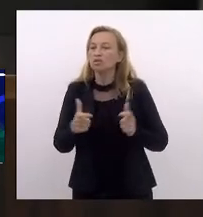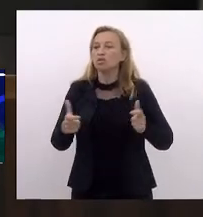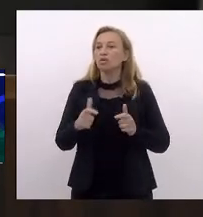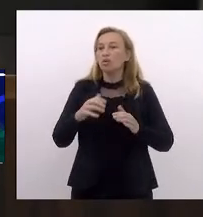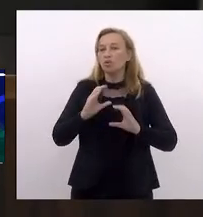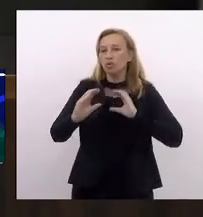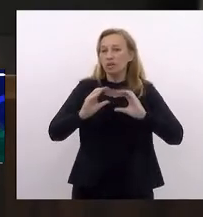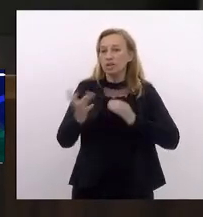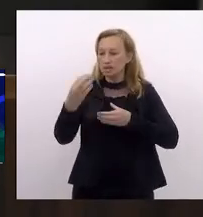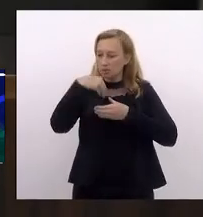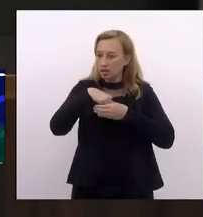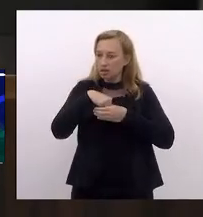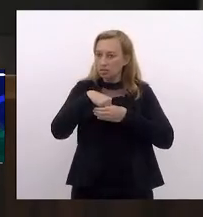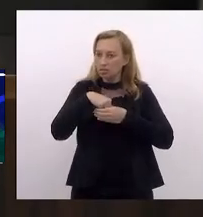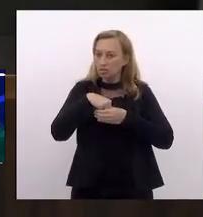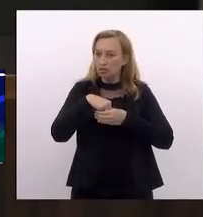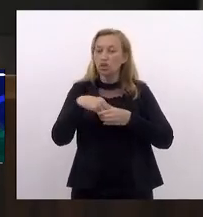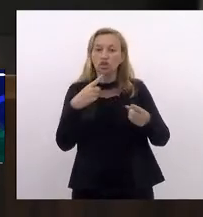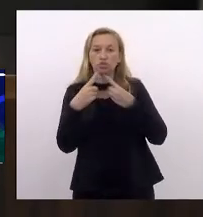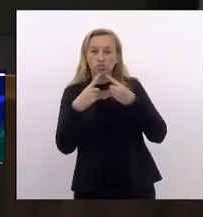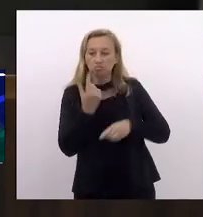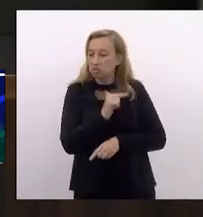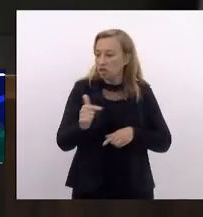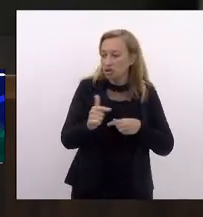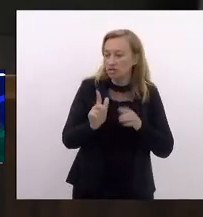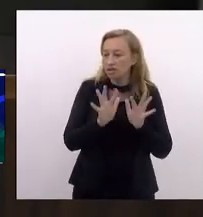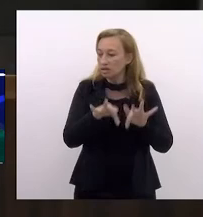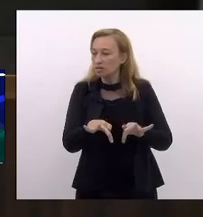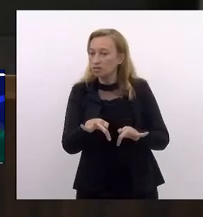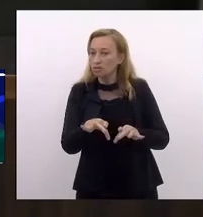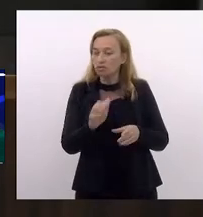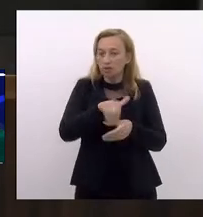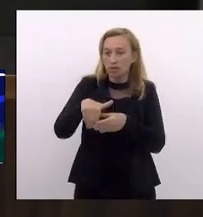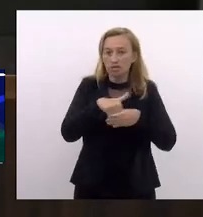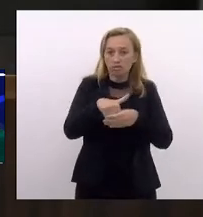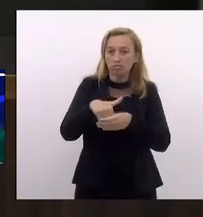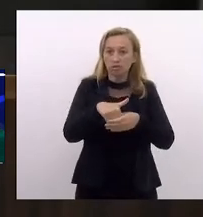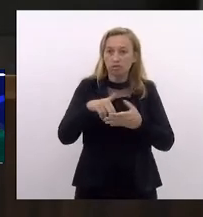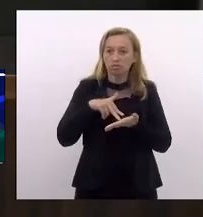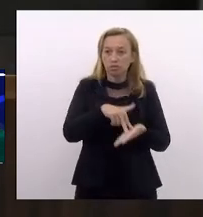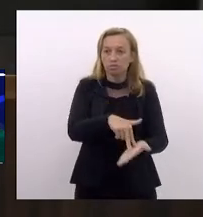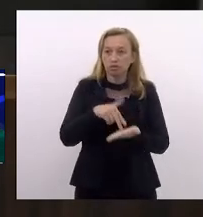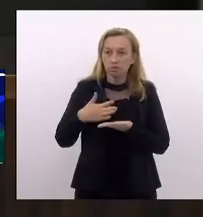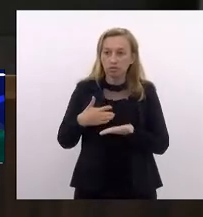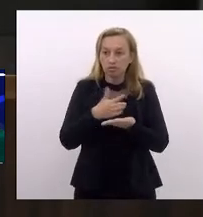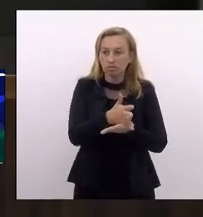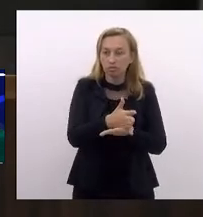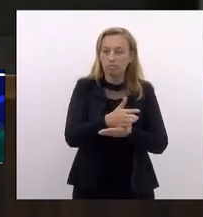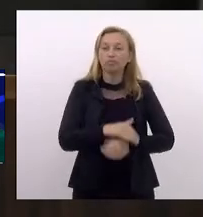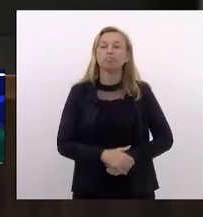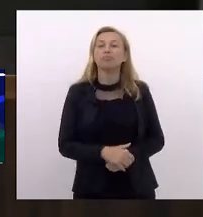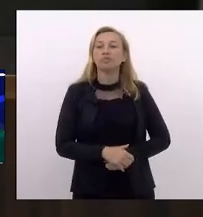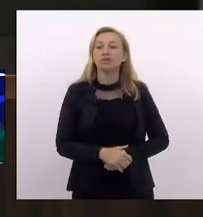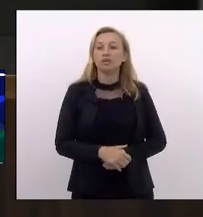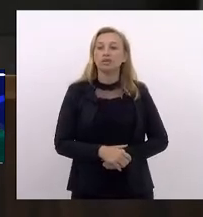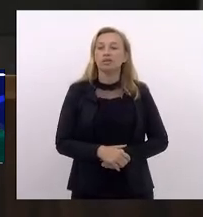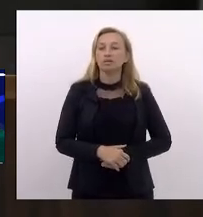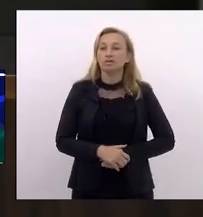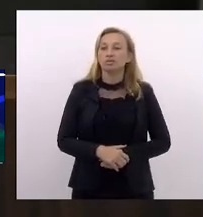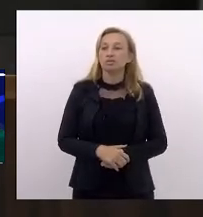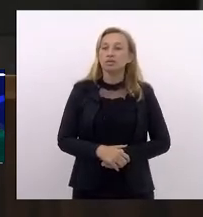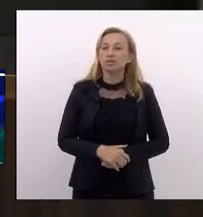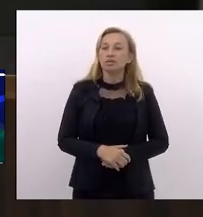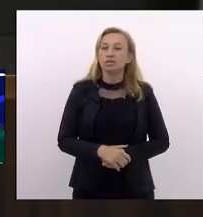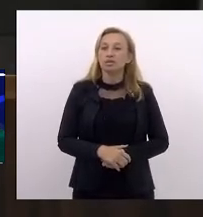interna a inscrição 90 a queda discute-se a depressão em votação pessoas que aprovam o que é uma discussão aprovado vai